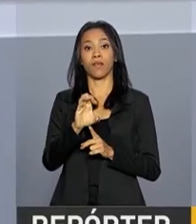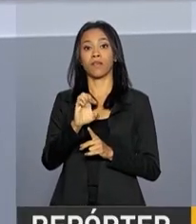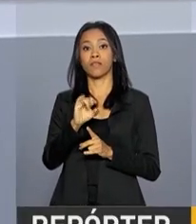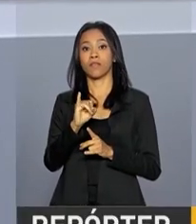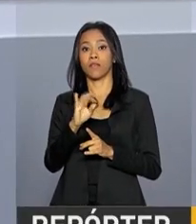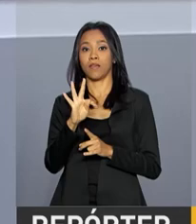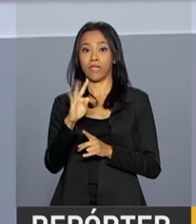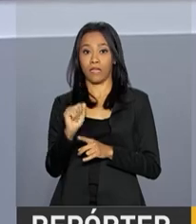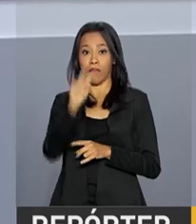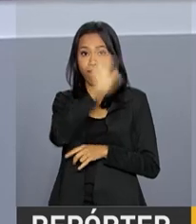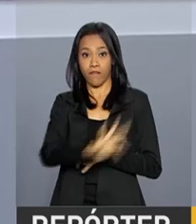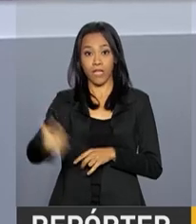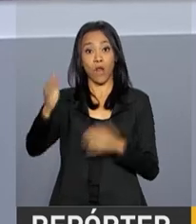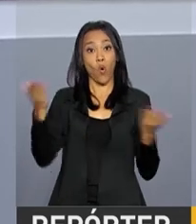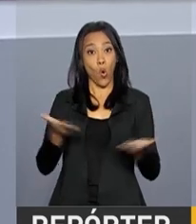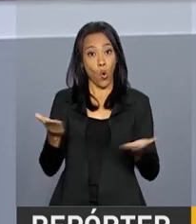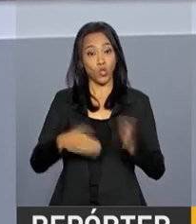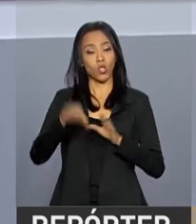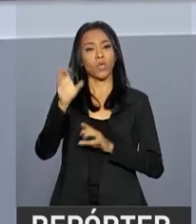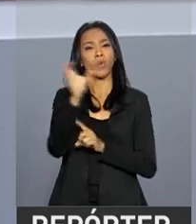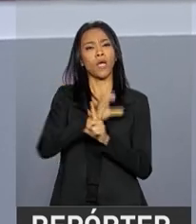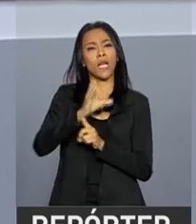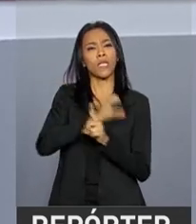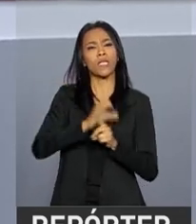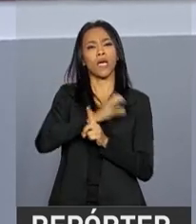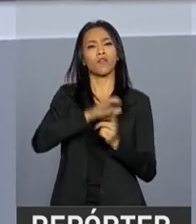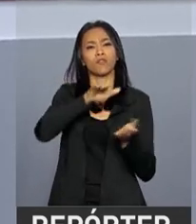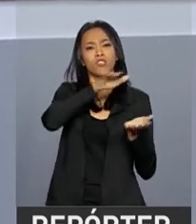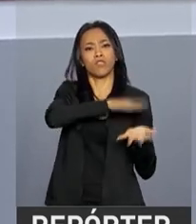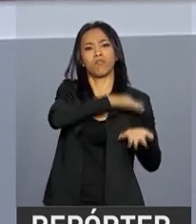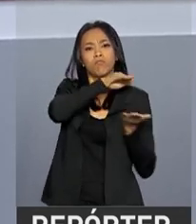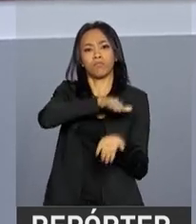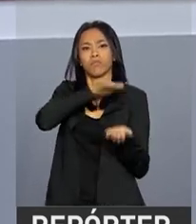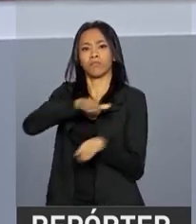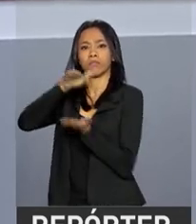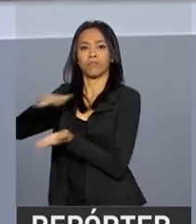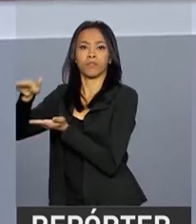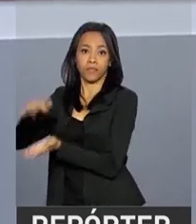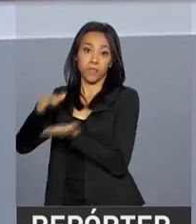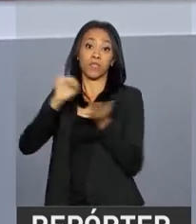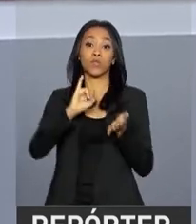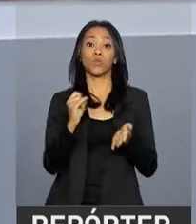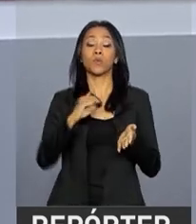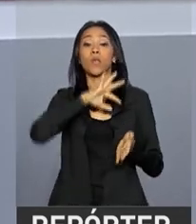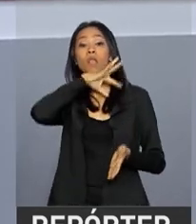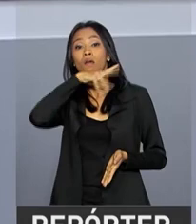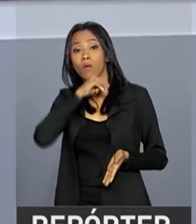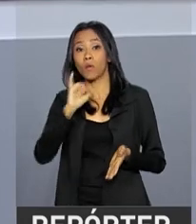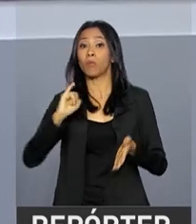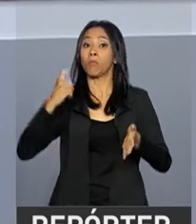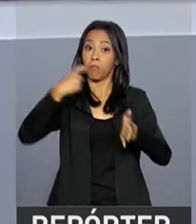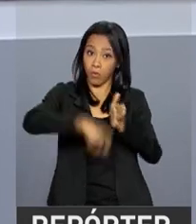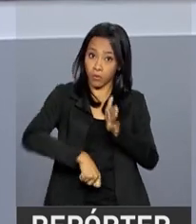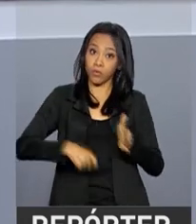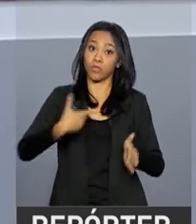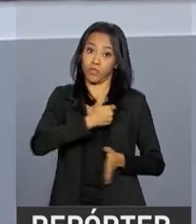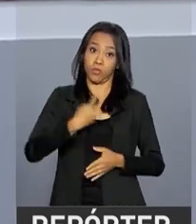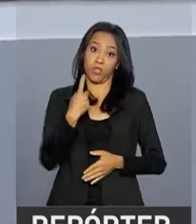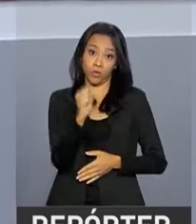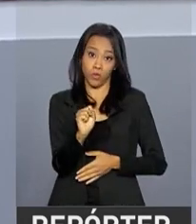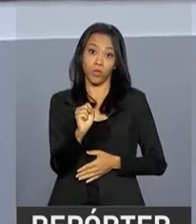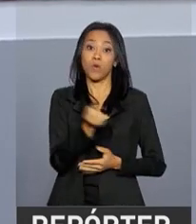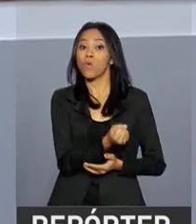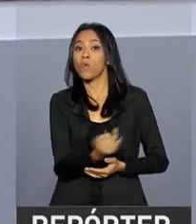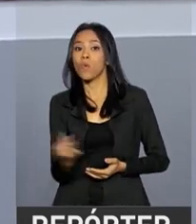hoje o cronograma de lotes de restituição do imposto de renda pessoa física de 2018 como em todos os anos serão sete lotes